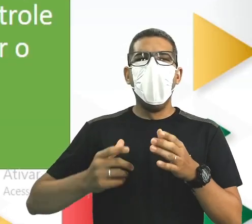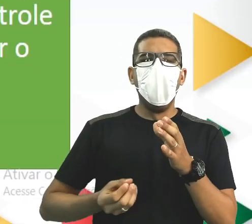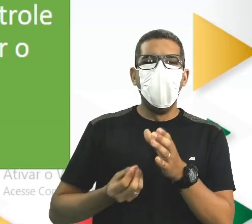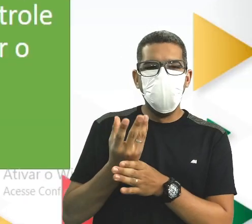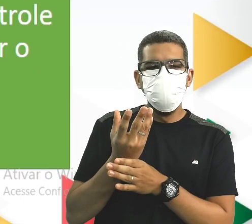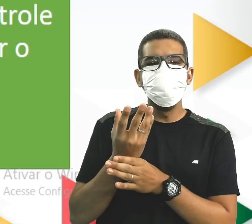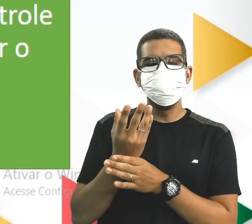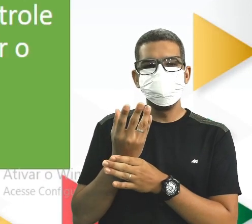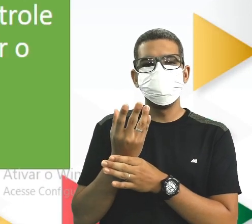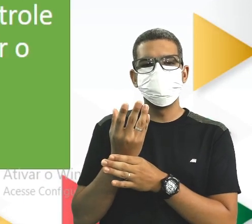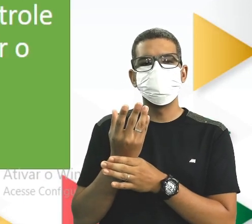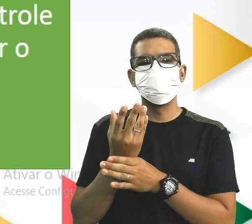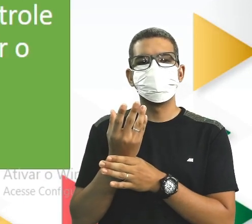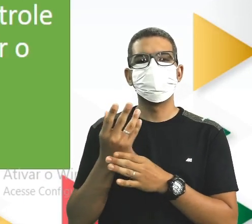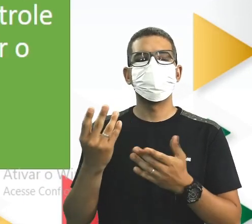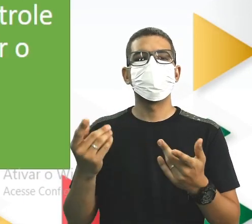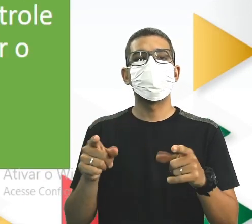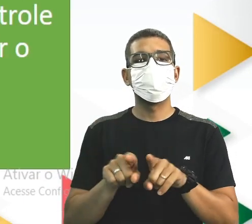e